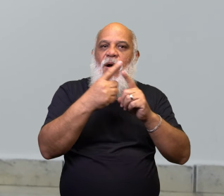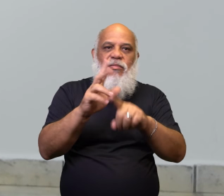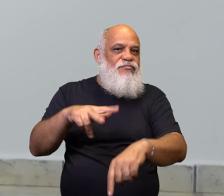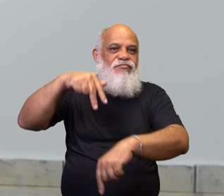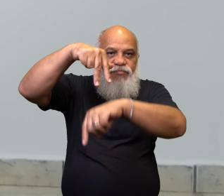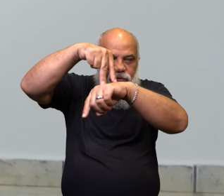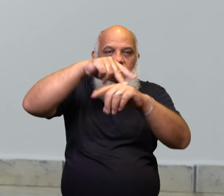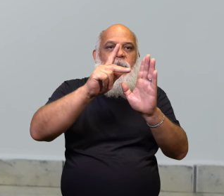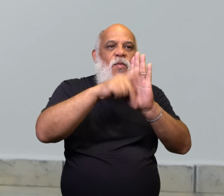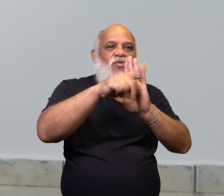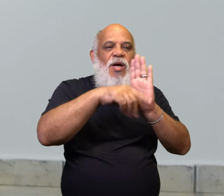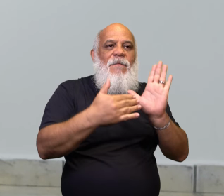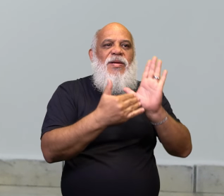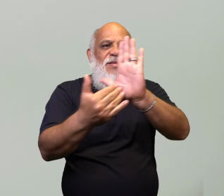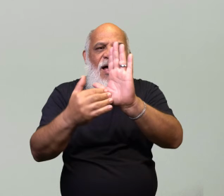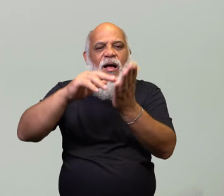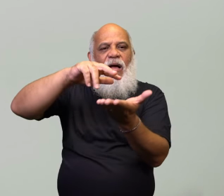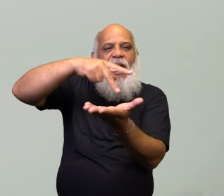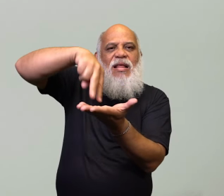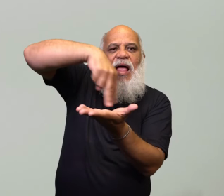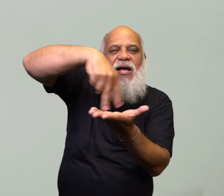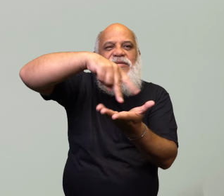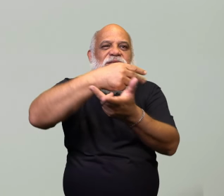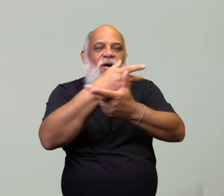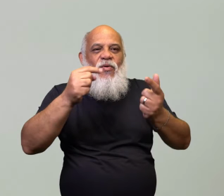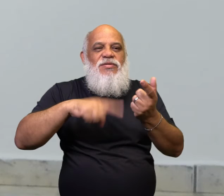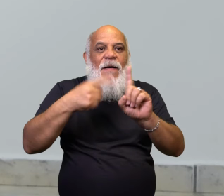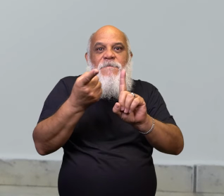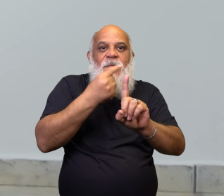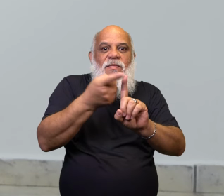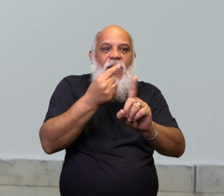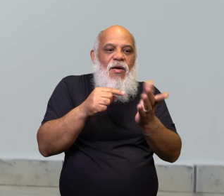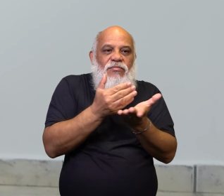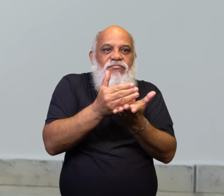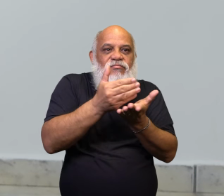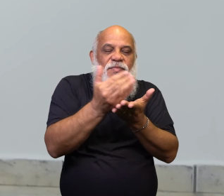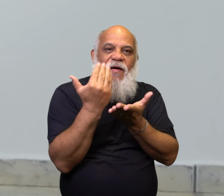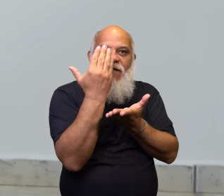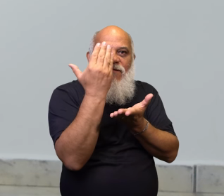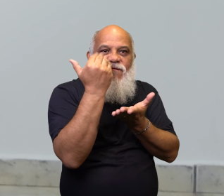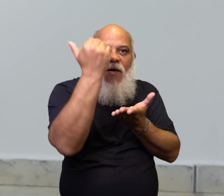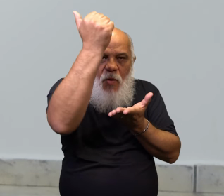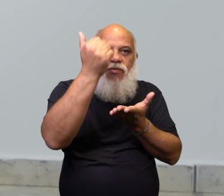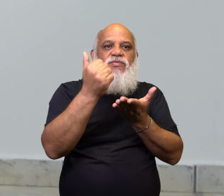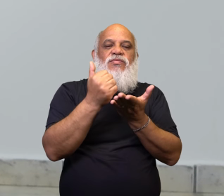circo. Para fazer a apresentação de dança, ali já era o primeiro passo que nós tivemos a